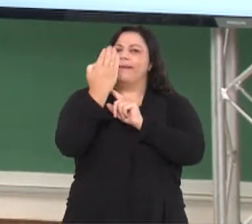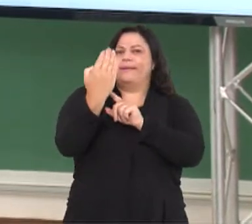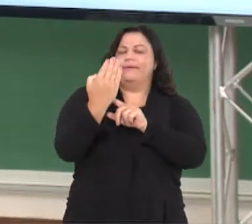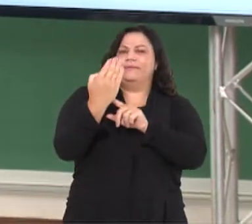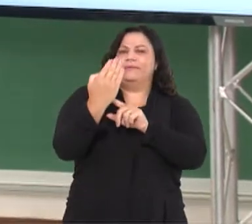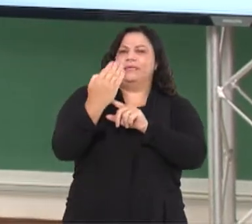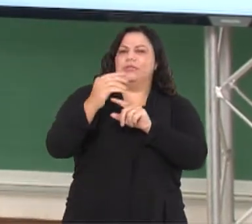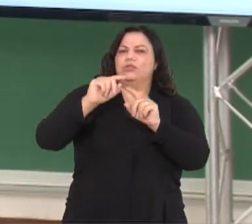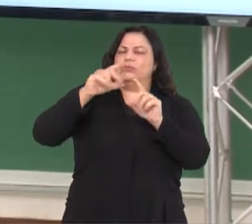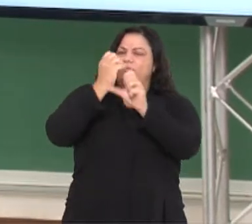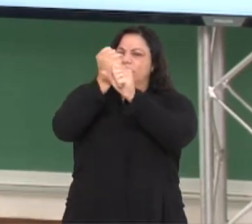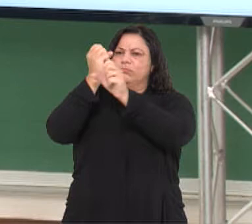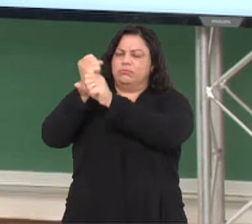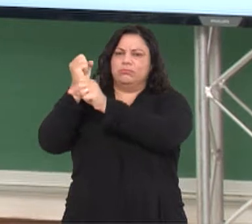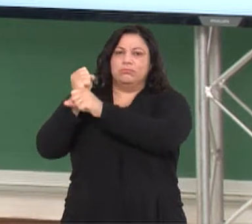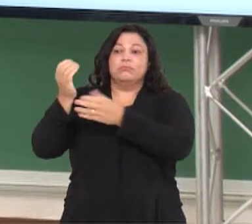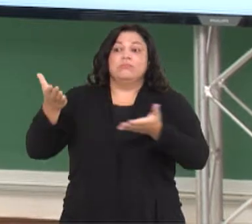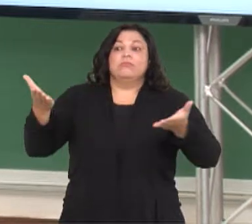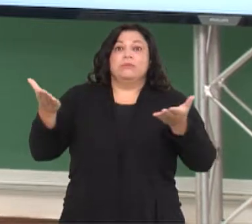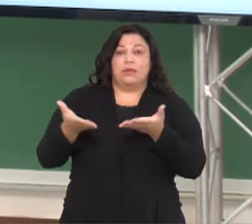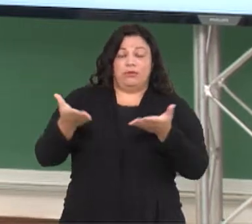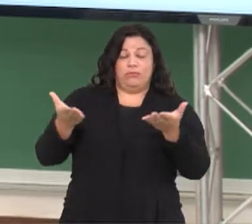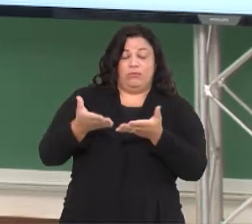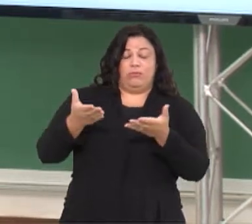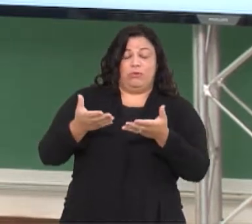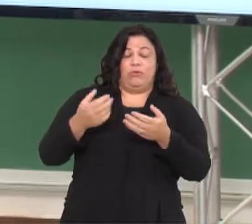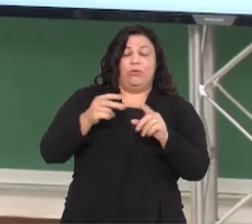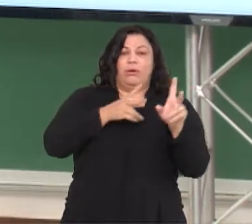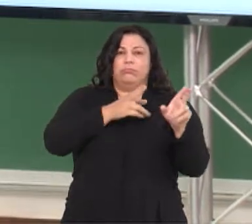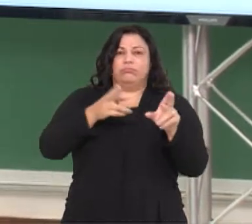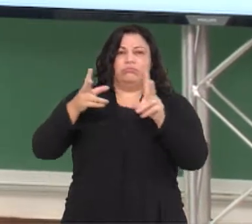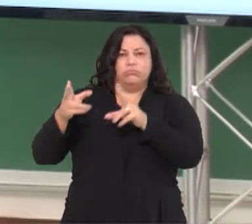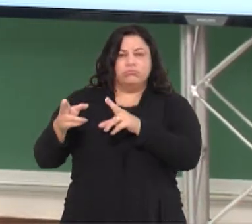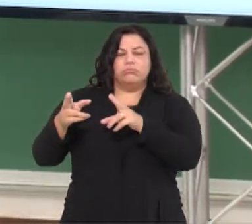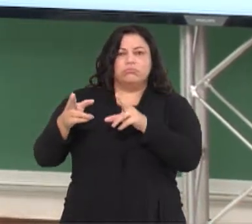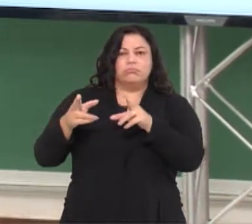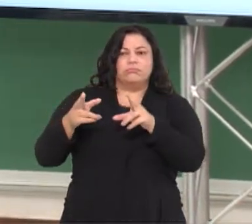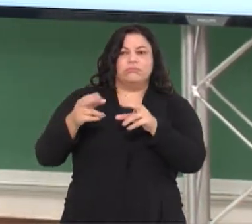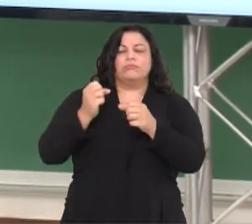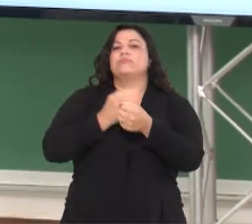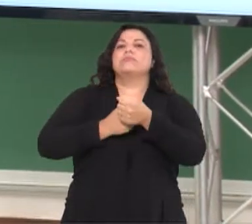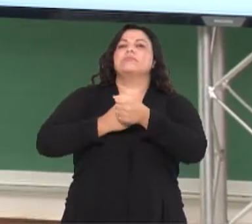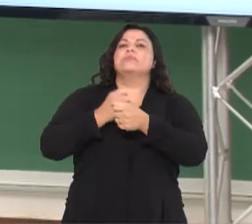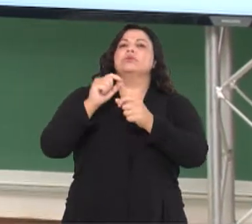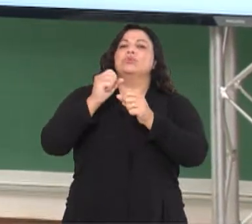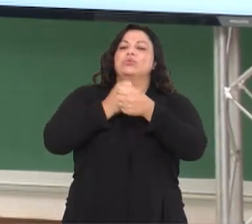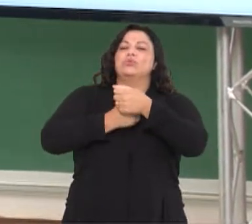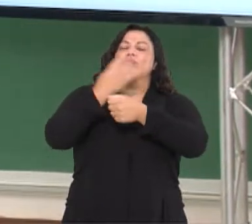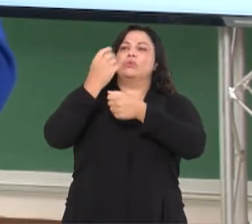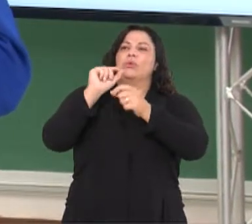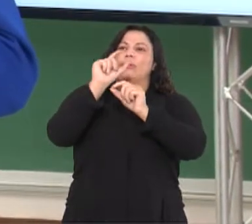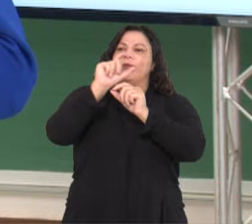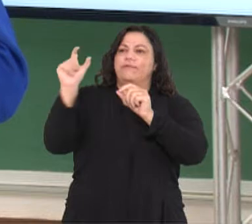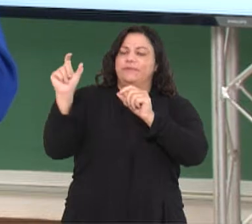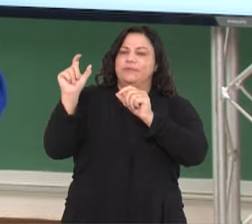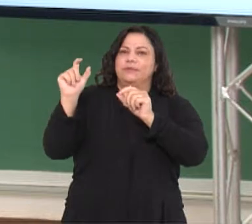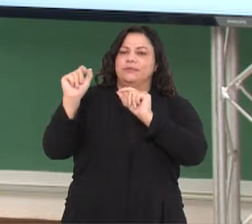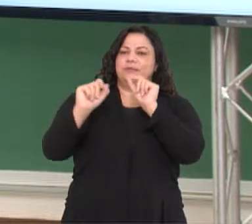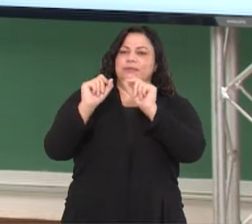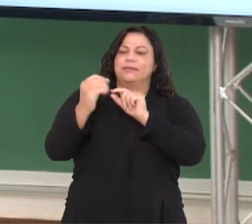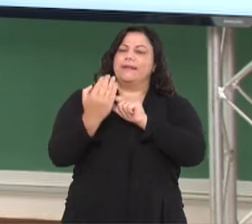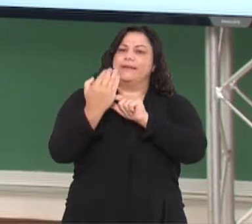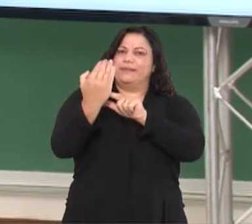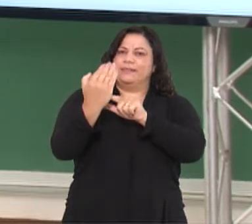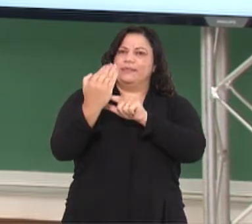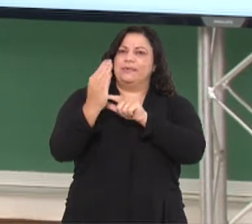grau e somava. Agora você vai buscar no polinômio a mesma coisa, os coeficientes à frente das variáveis com o